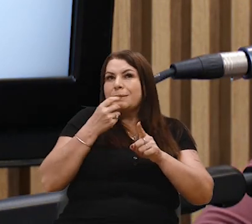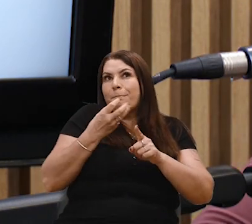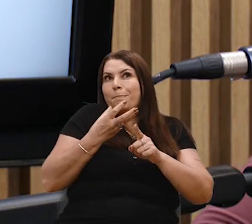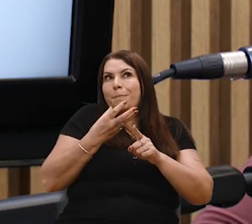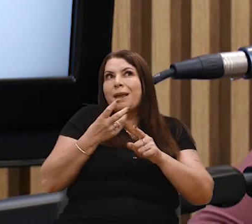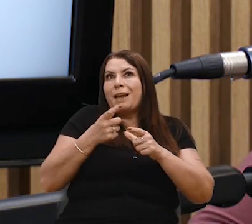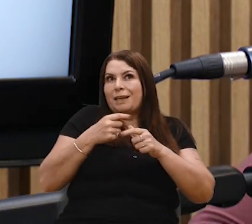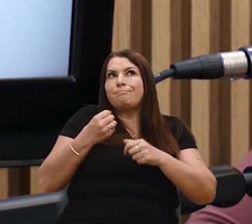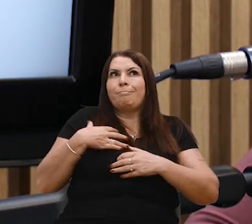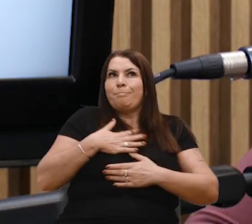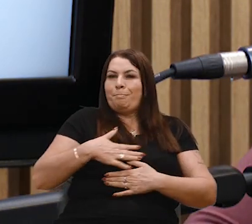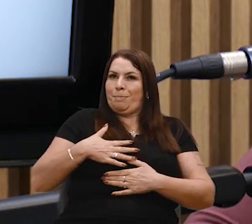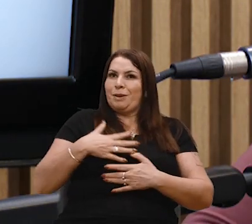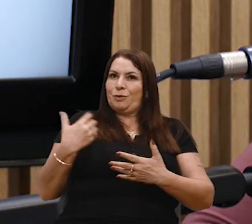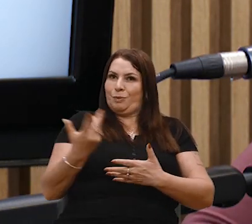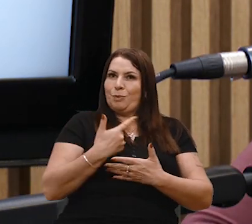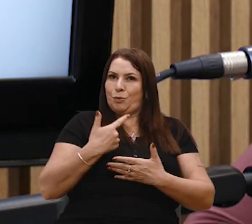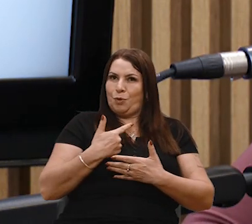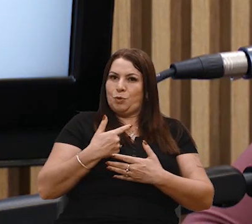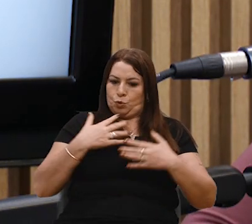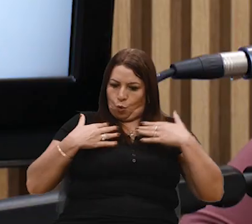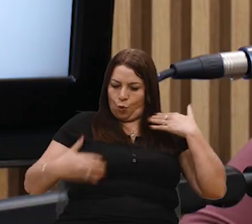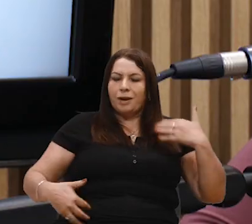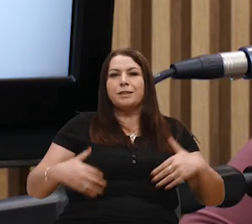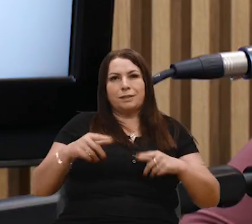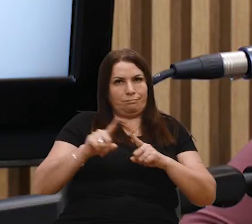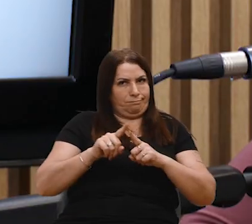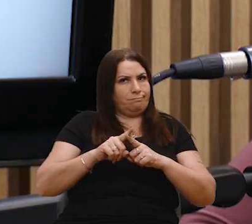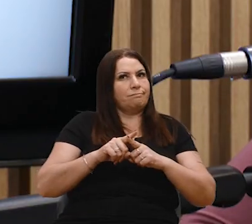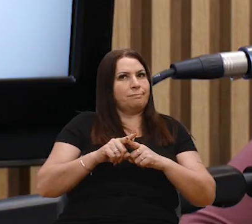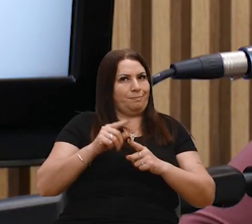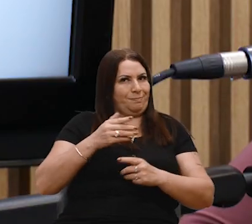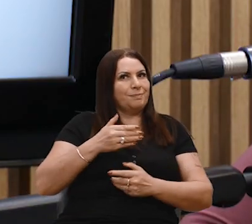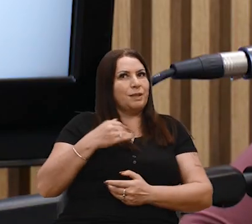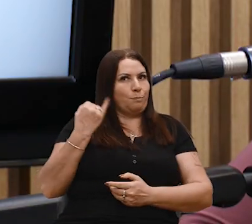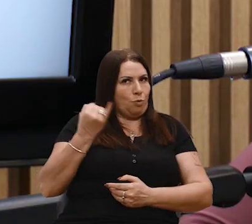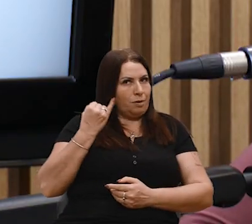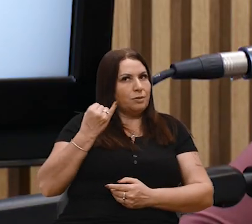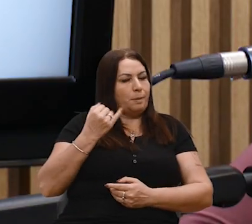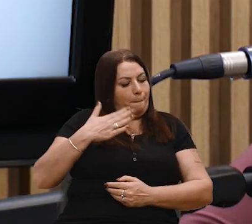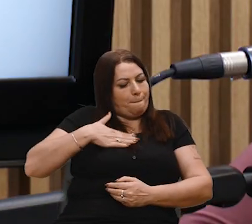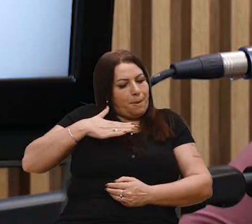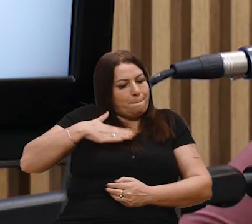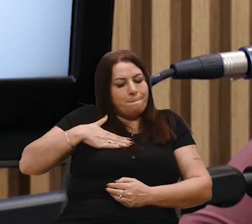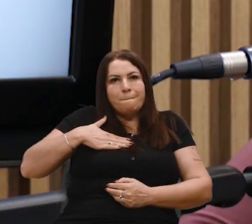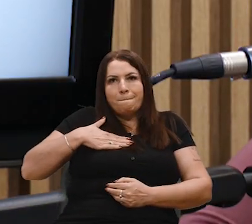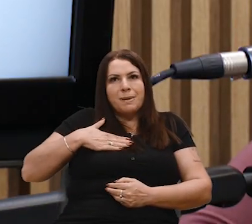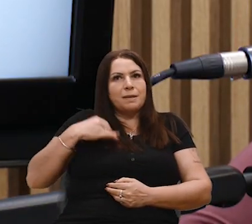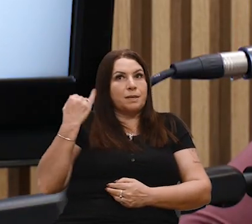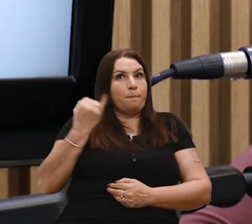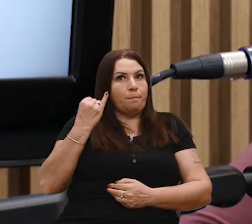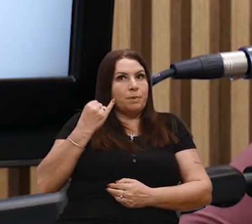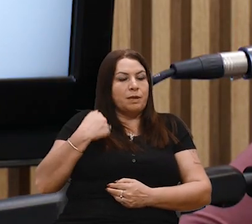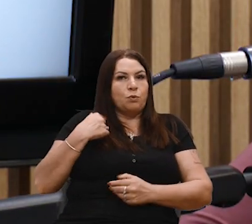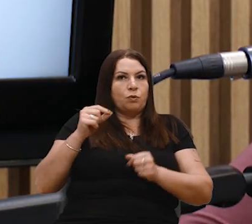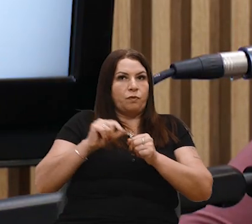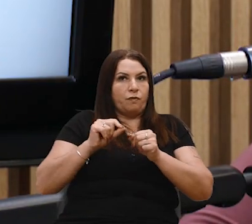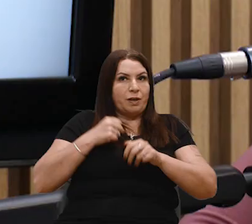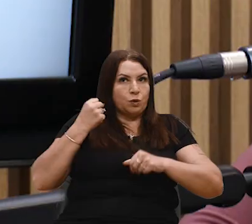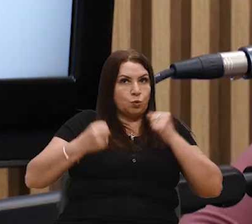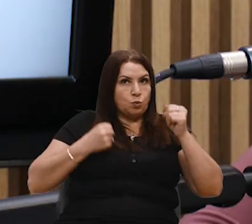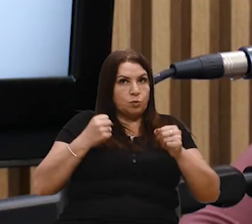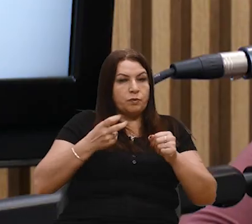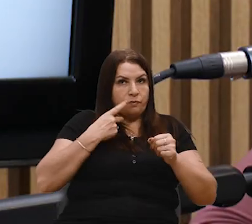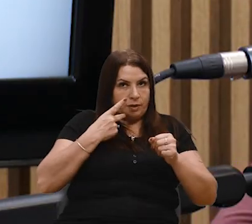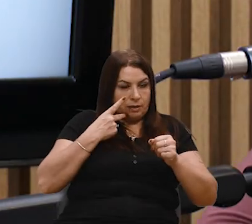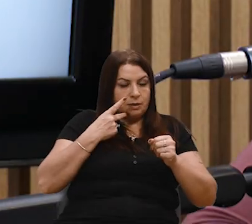que nos faz um bem muito grande. E pro nosso organismo mesmo, é muito válido. Então, para mim, é de suma importância. Eu